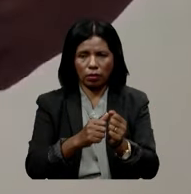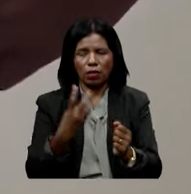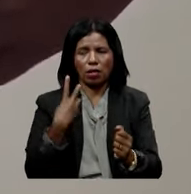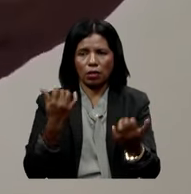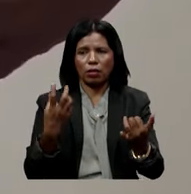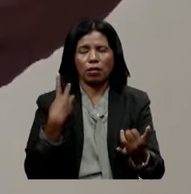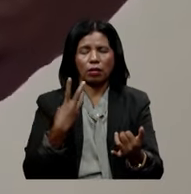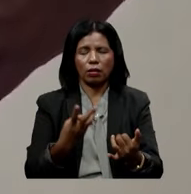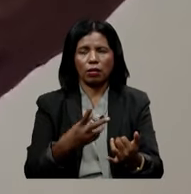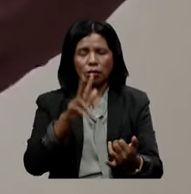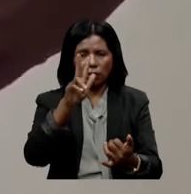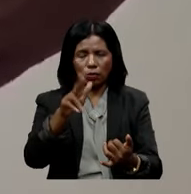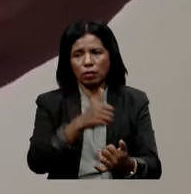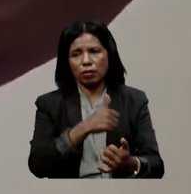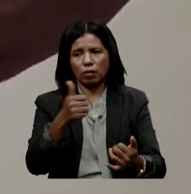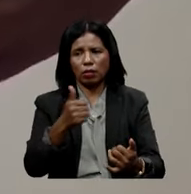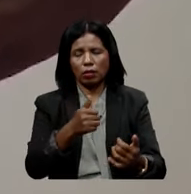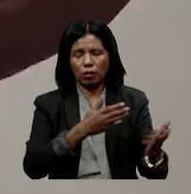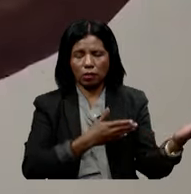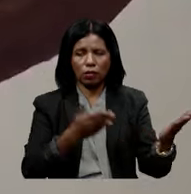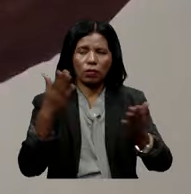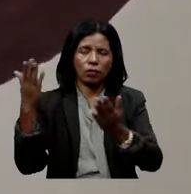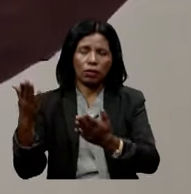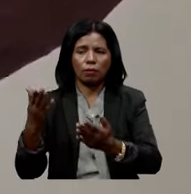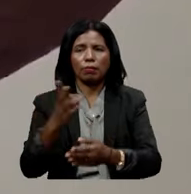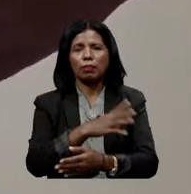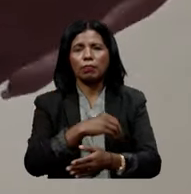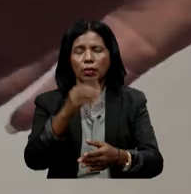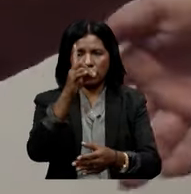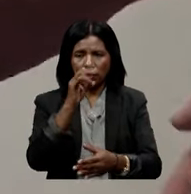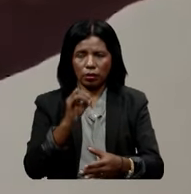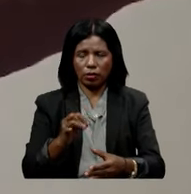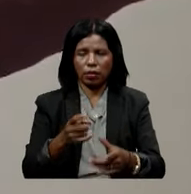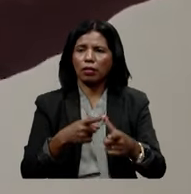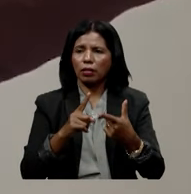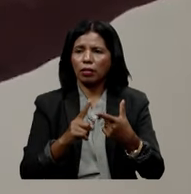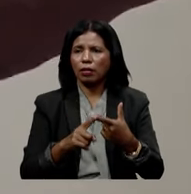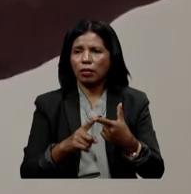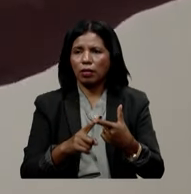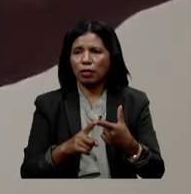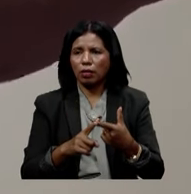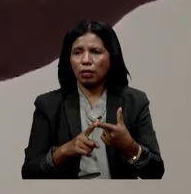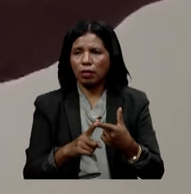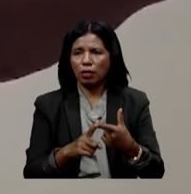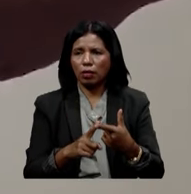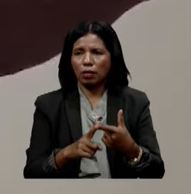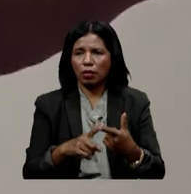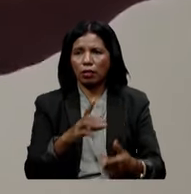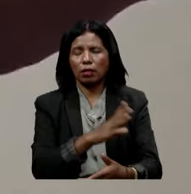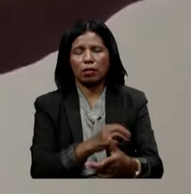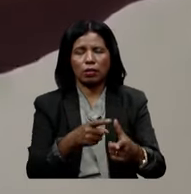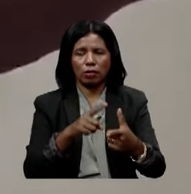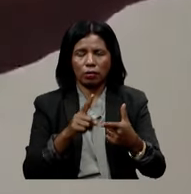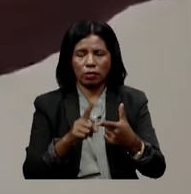ini tu tolu ni siru, siru tu mana wadi yona, ya otra fractura radiolumbar